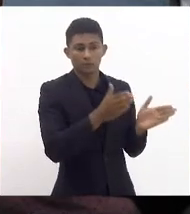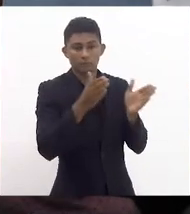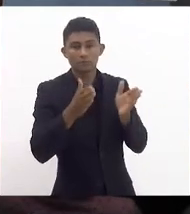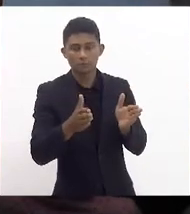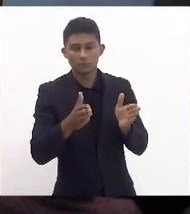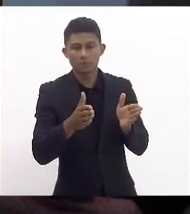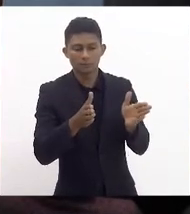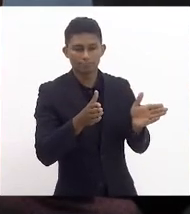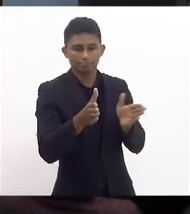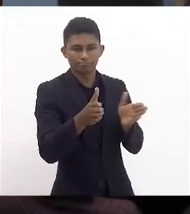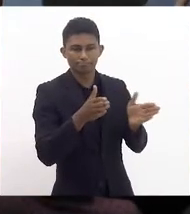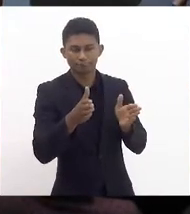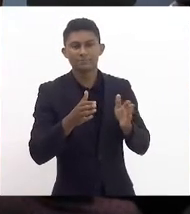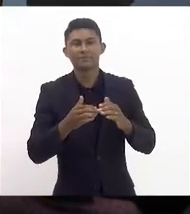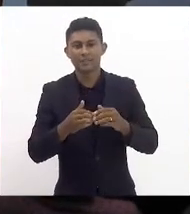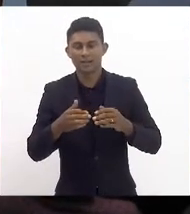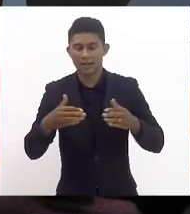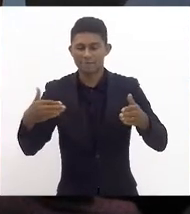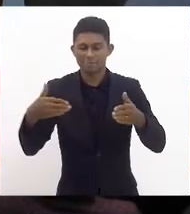final.